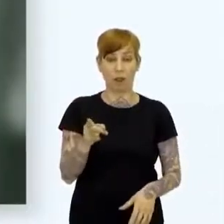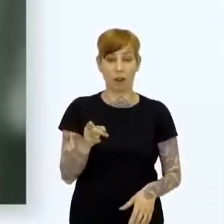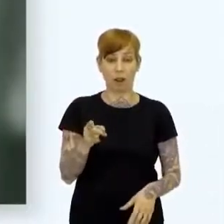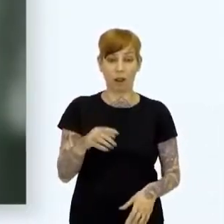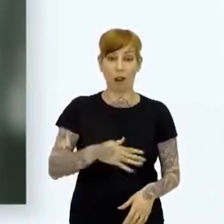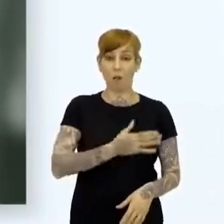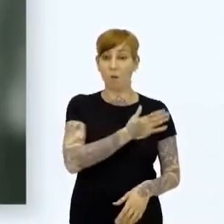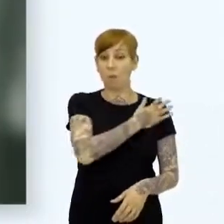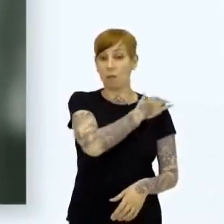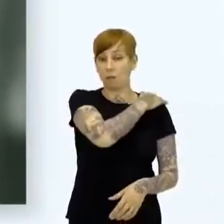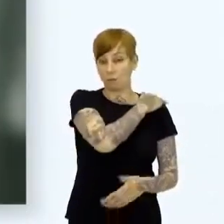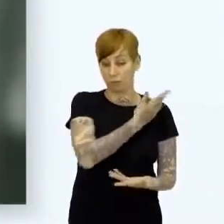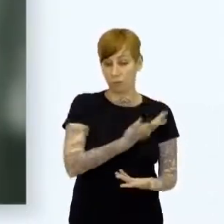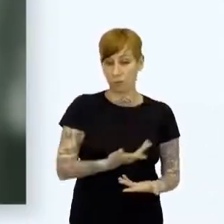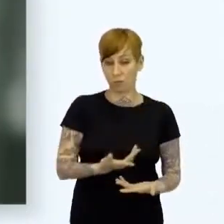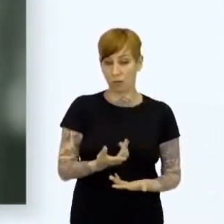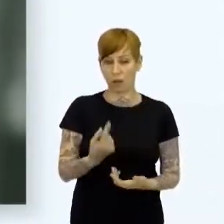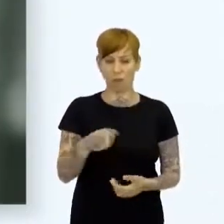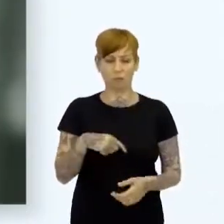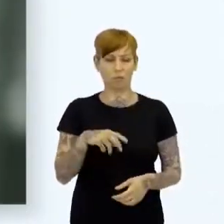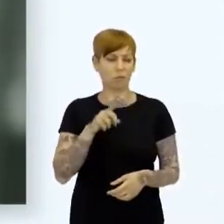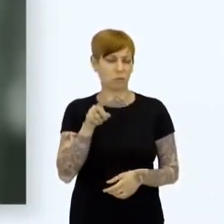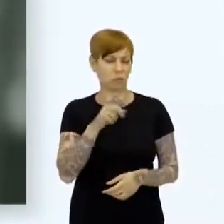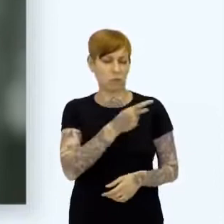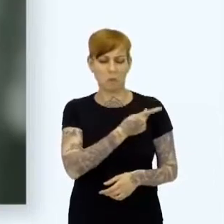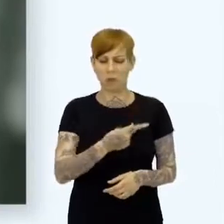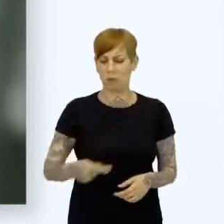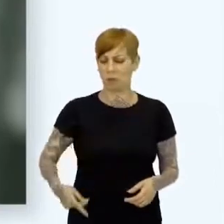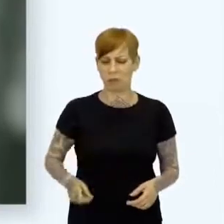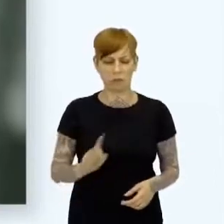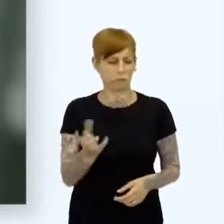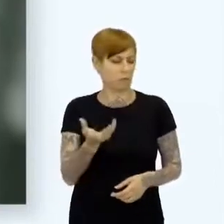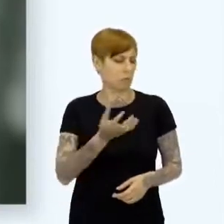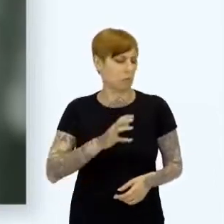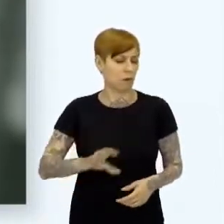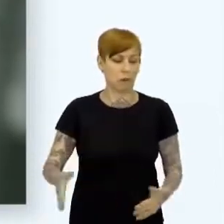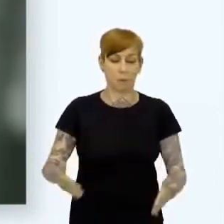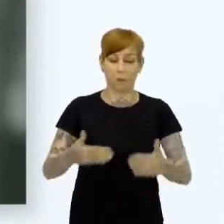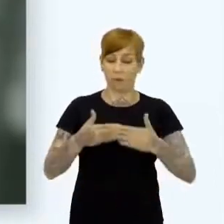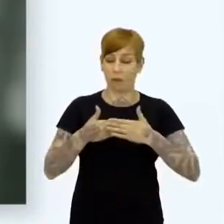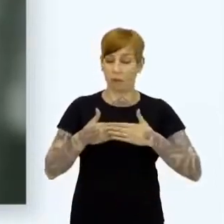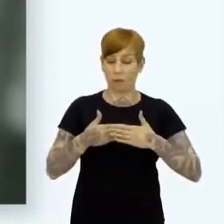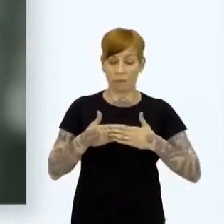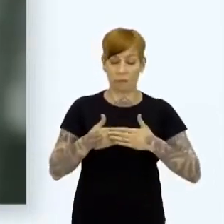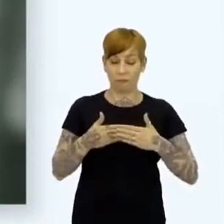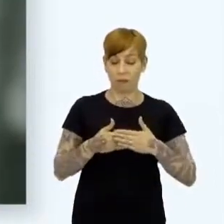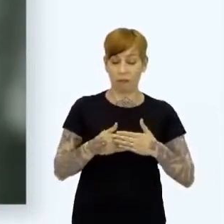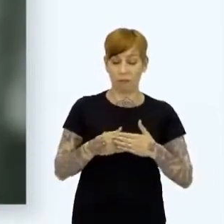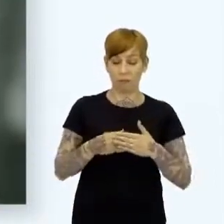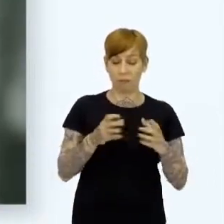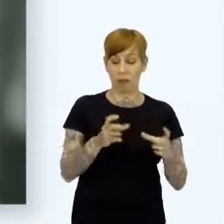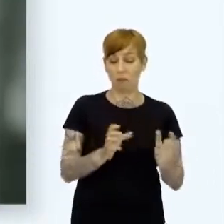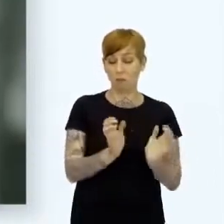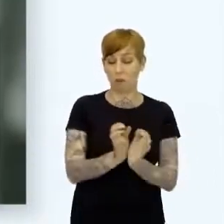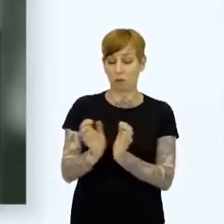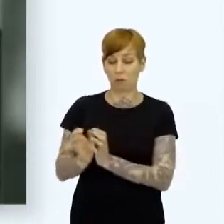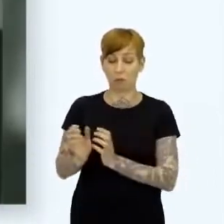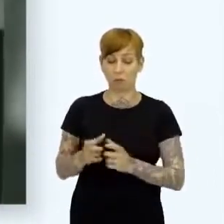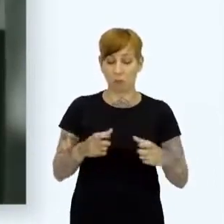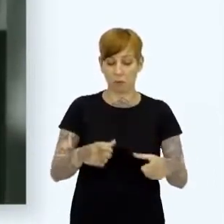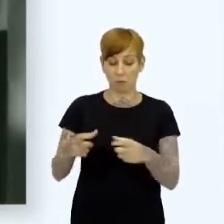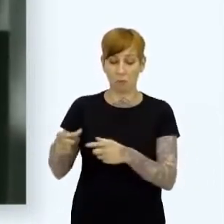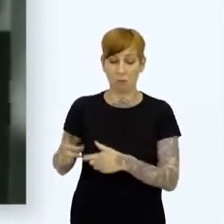Não estamos dispostos, senhor presidente, a deixar que as instituições republicanas